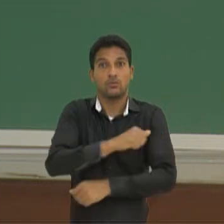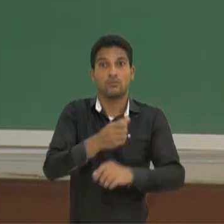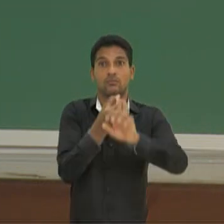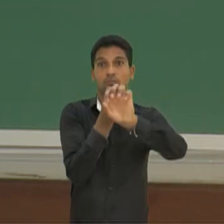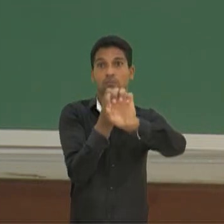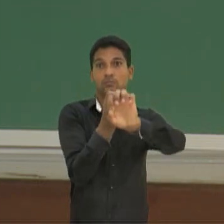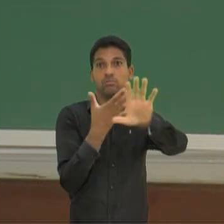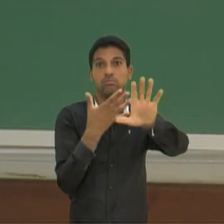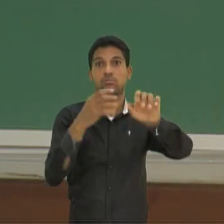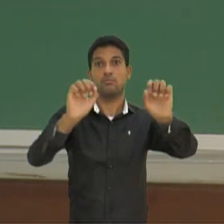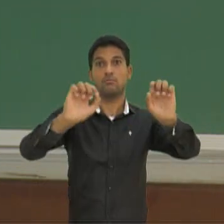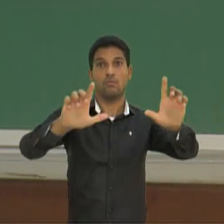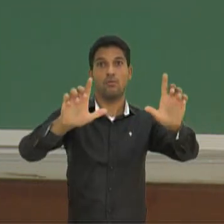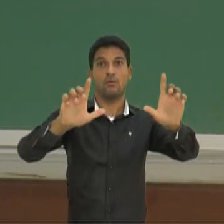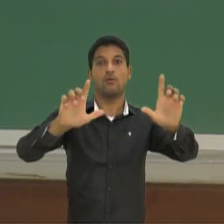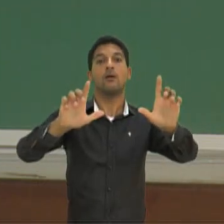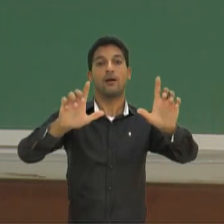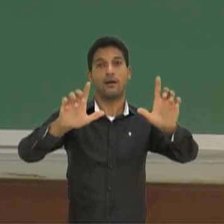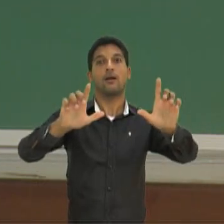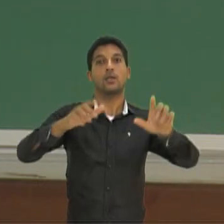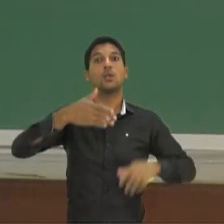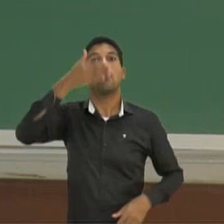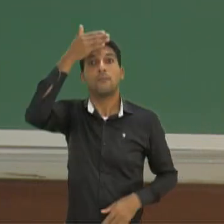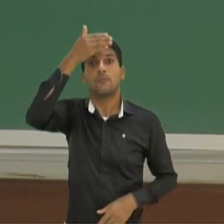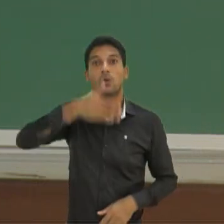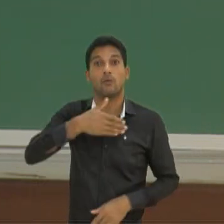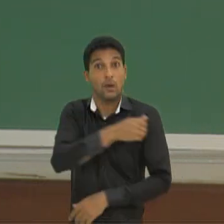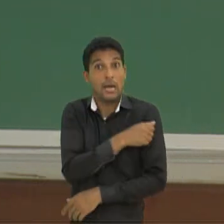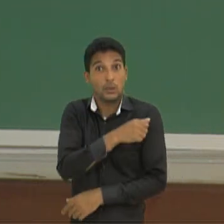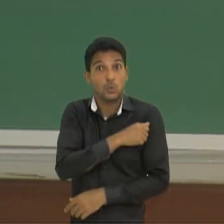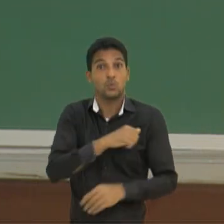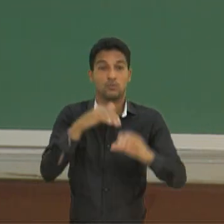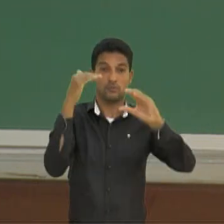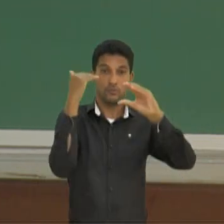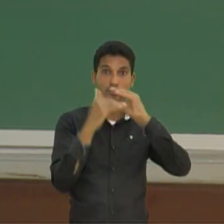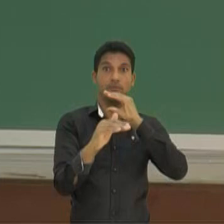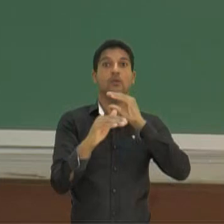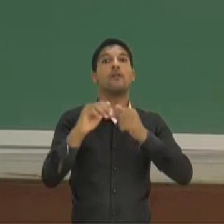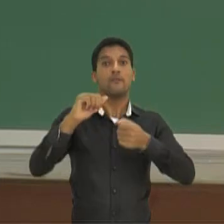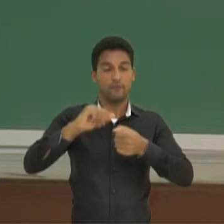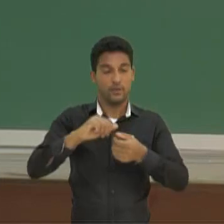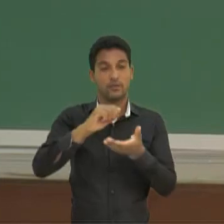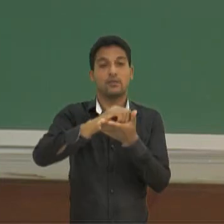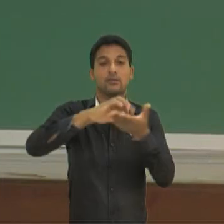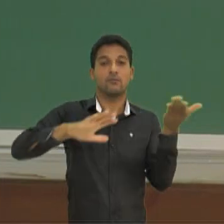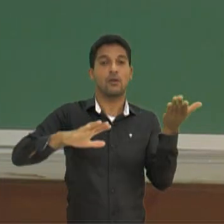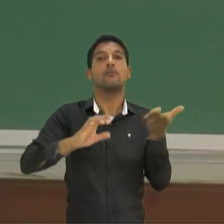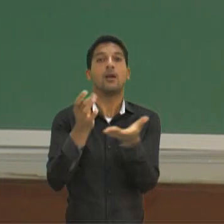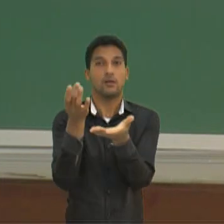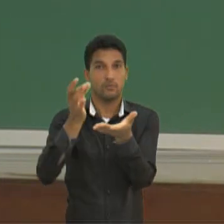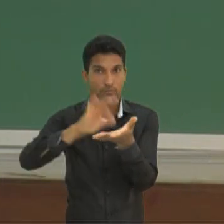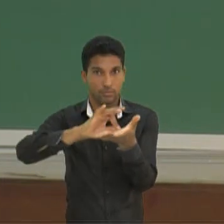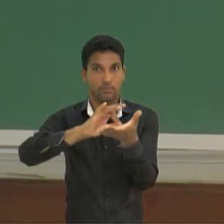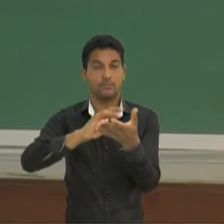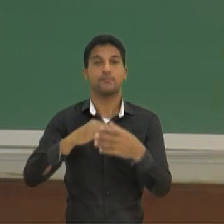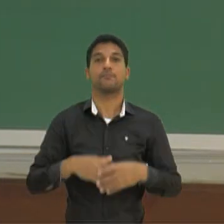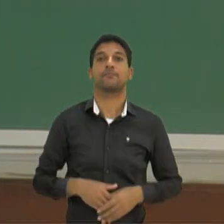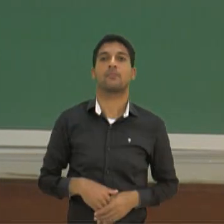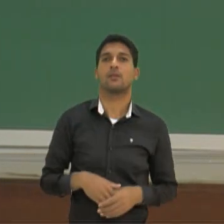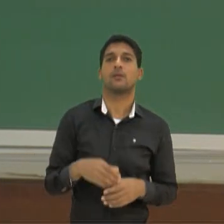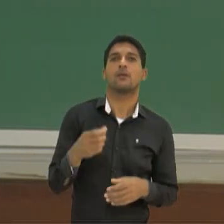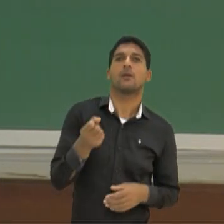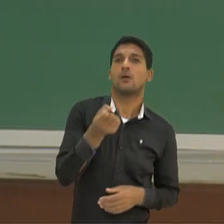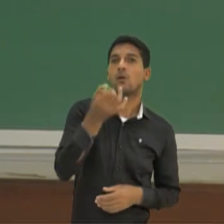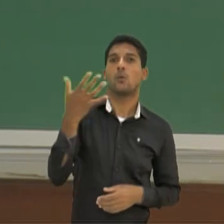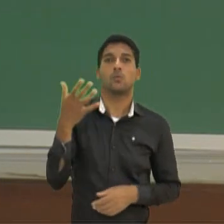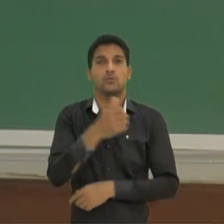de que o aluno fez as atividades, então de uma forma oficial fica registrado. Né? Os demais alunos que não estão tendo acesso aos